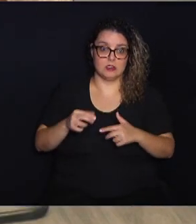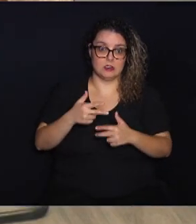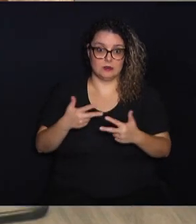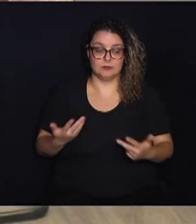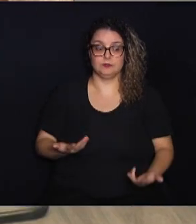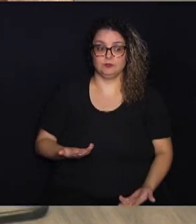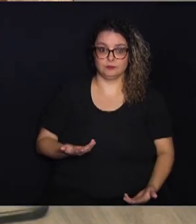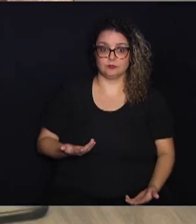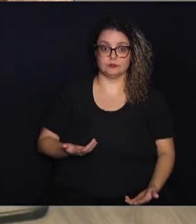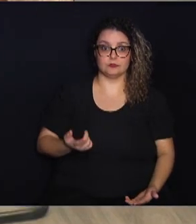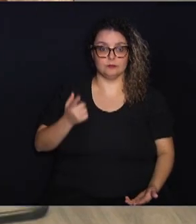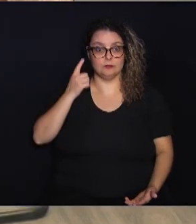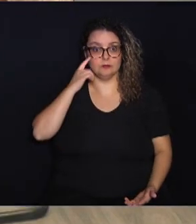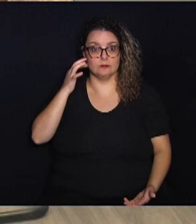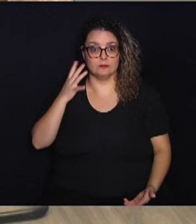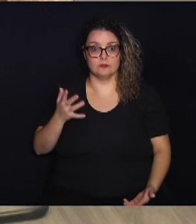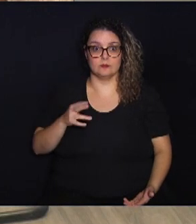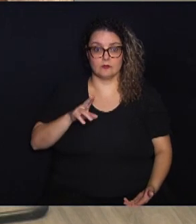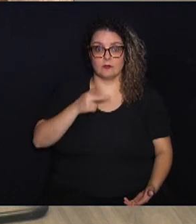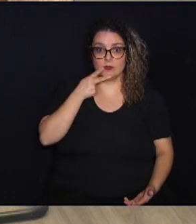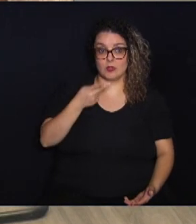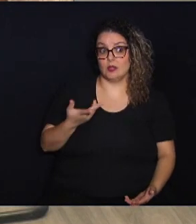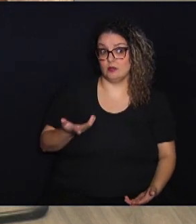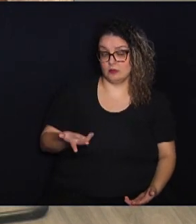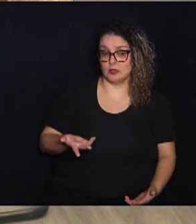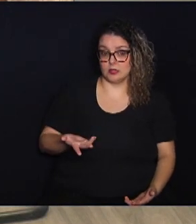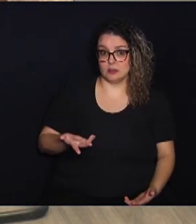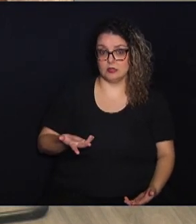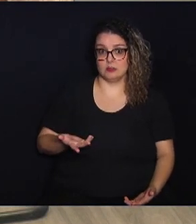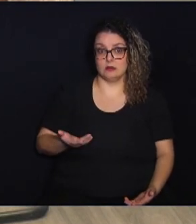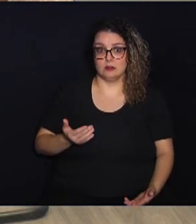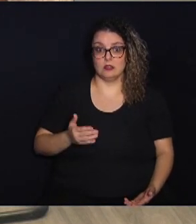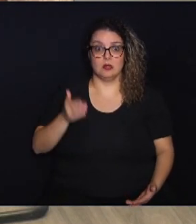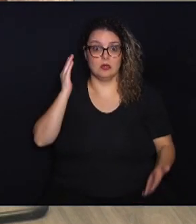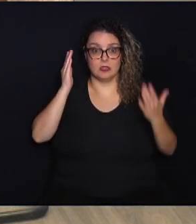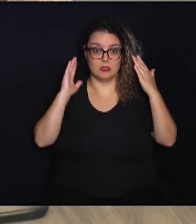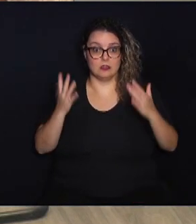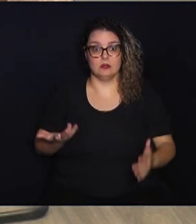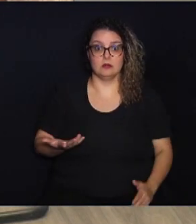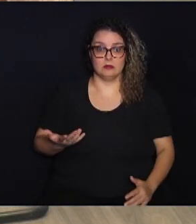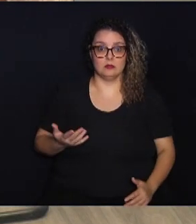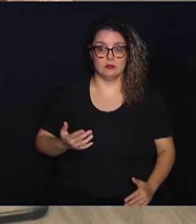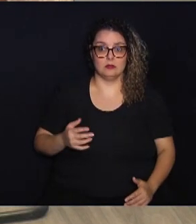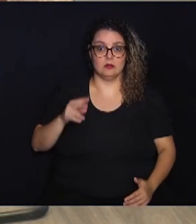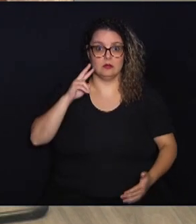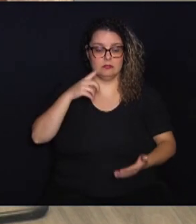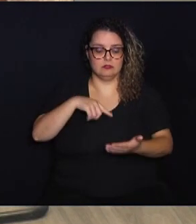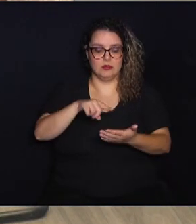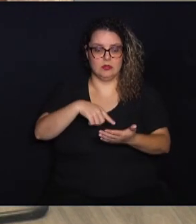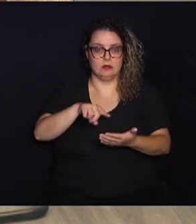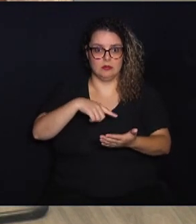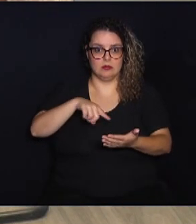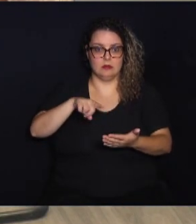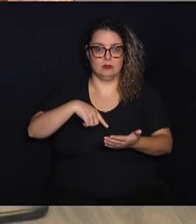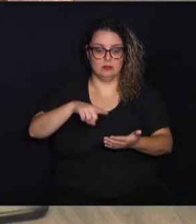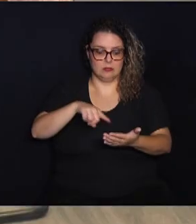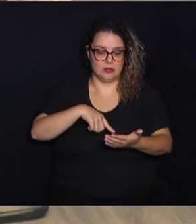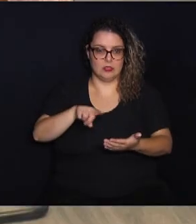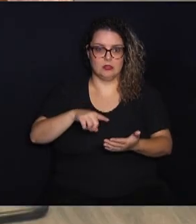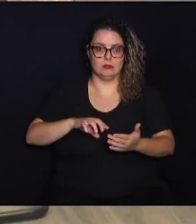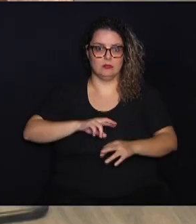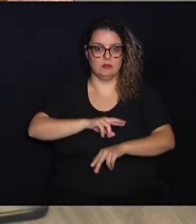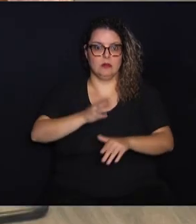você pensa lá ou fala, né, caminhão. Aí, de repente, quando você vai, rola para cima, rola para baixo e